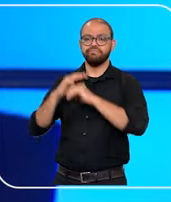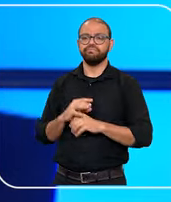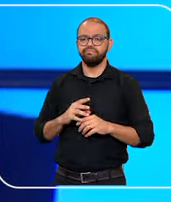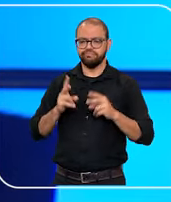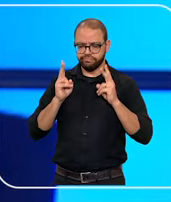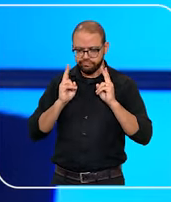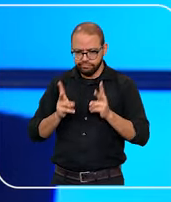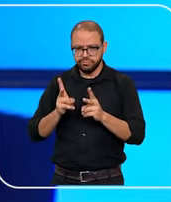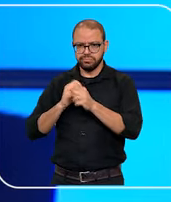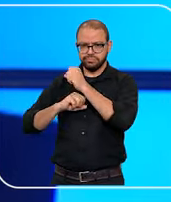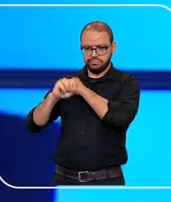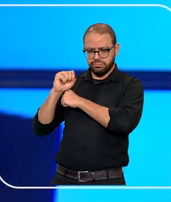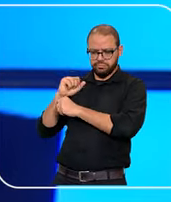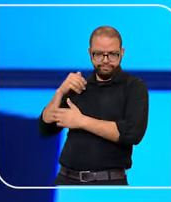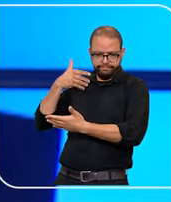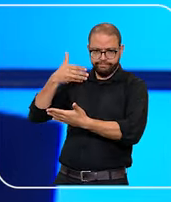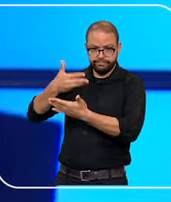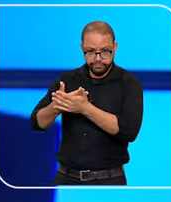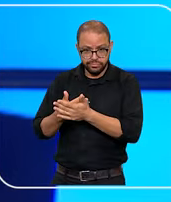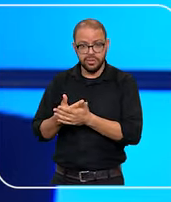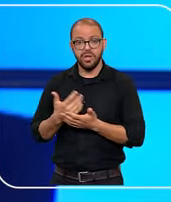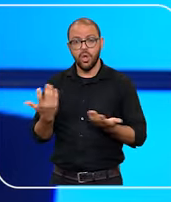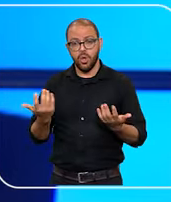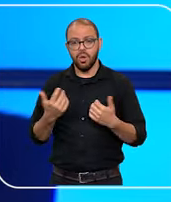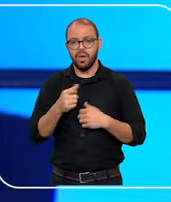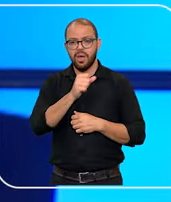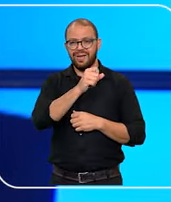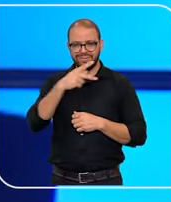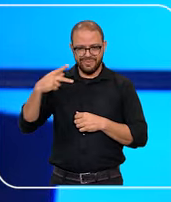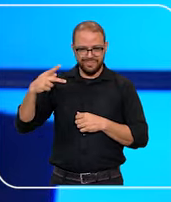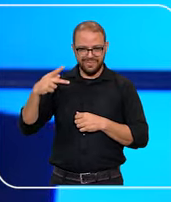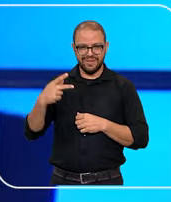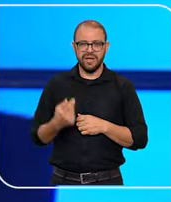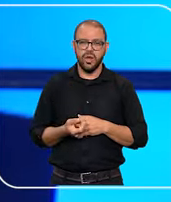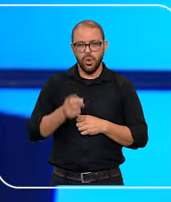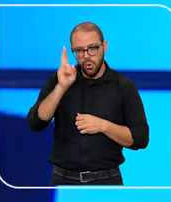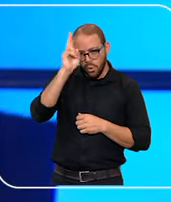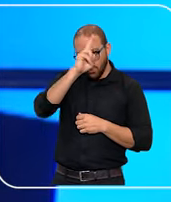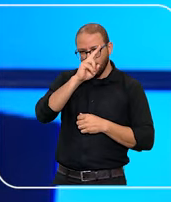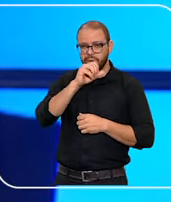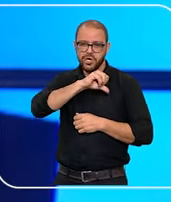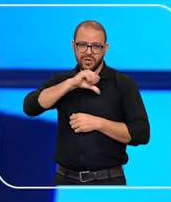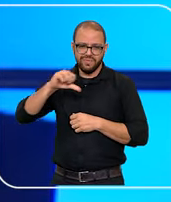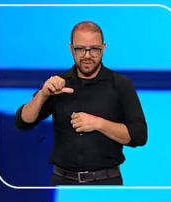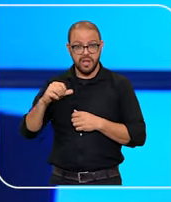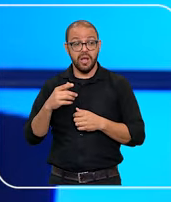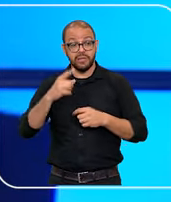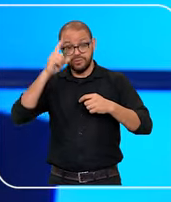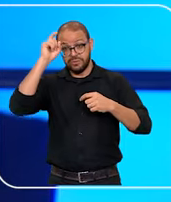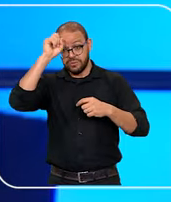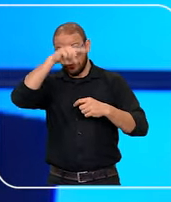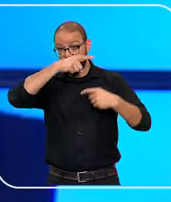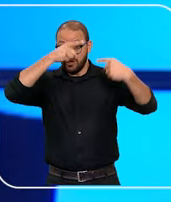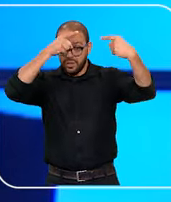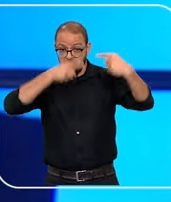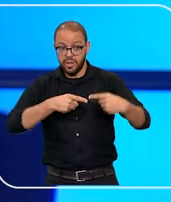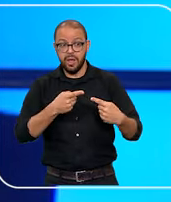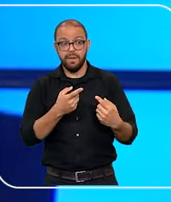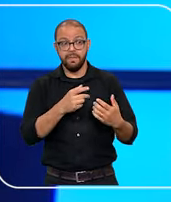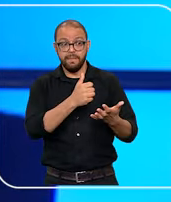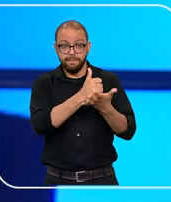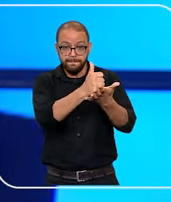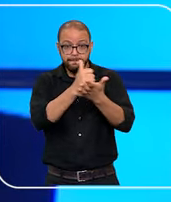Tecnologia consolidada nos últimos anos, o transporte por aplicativo ainda apresenta desafios na relação entre